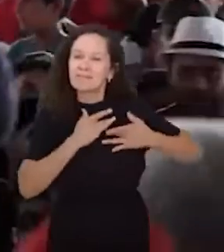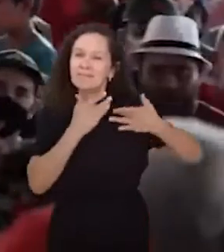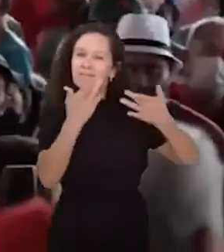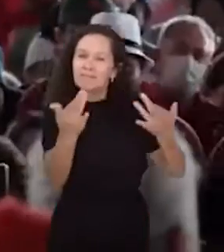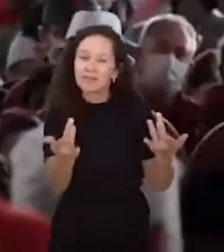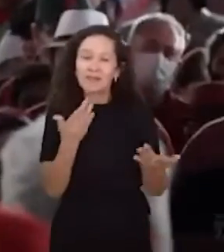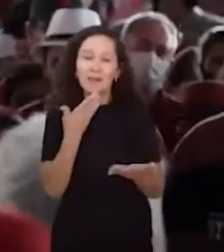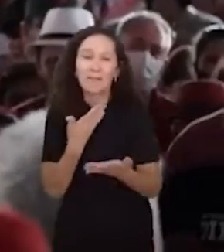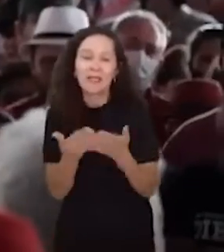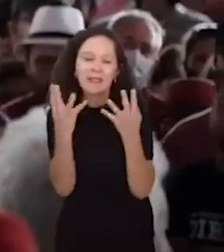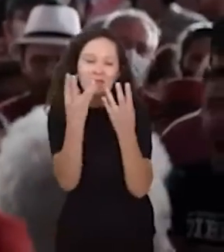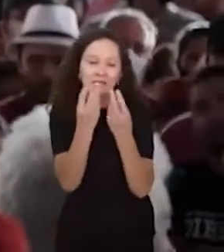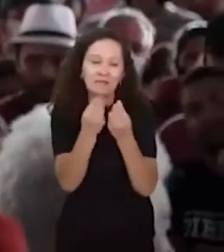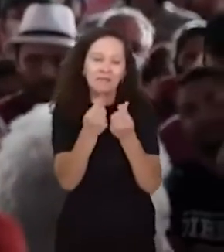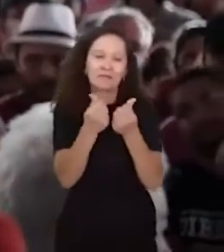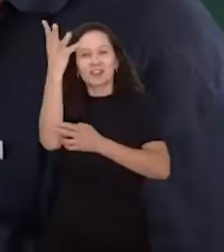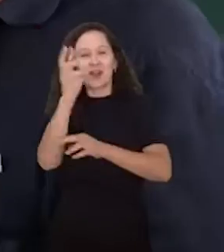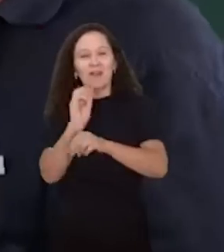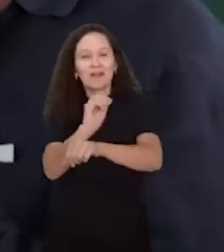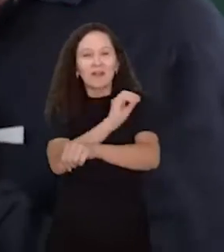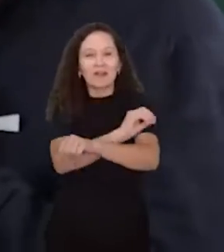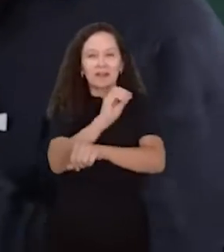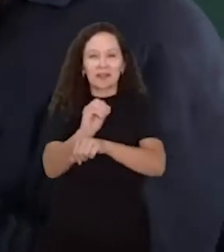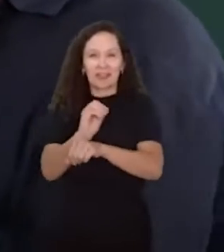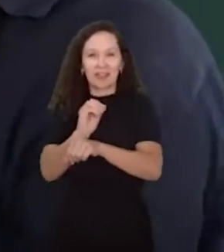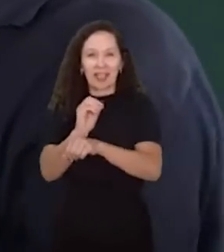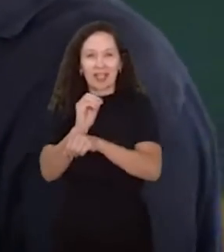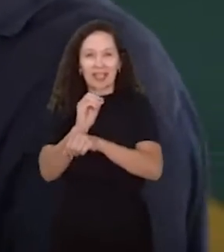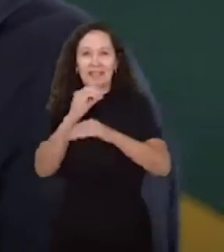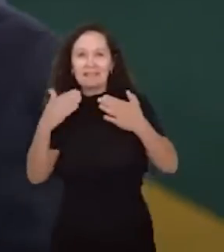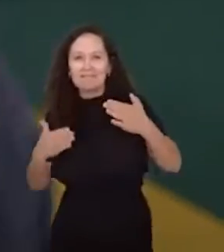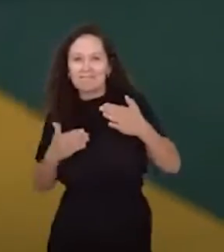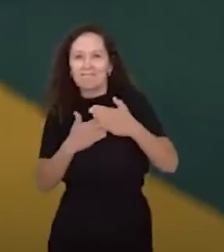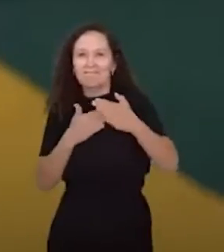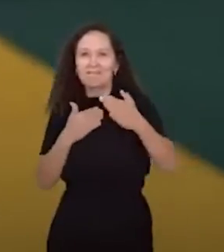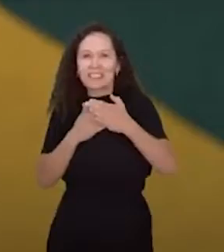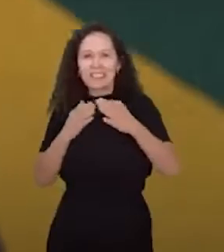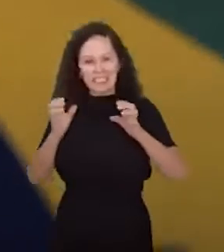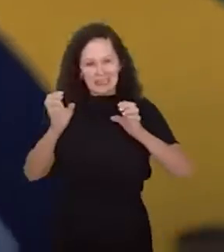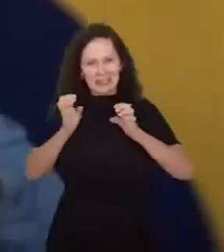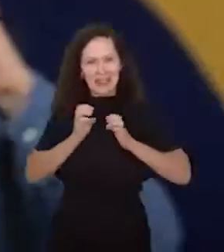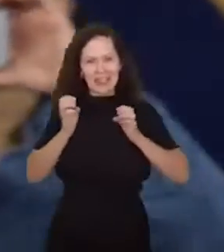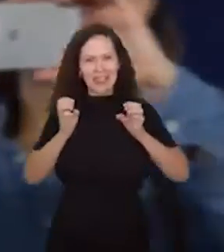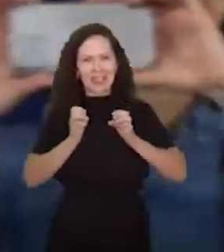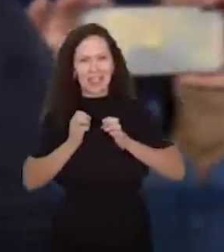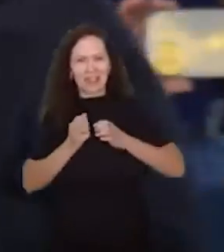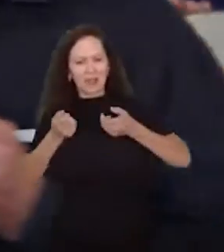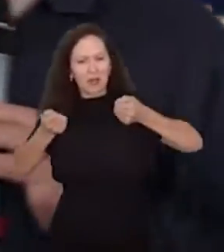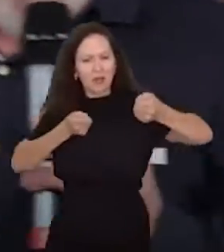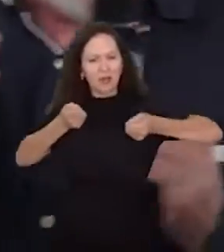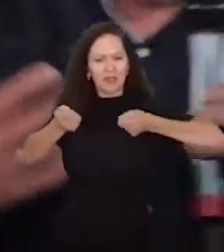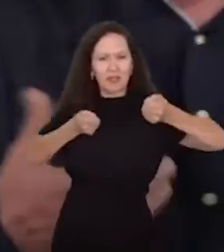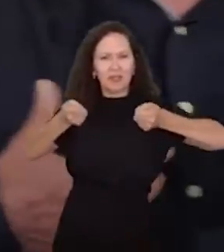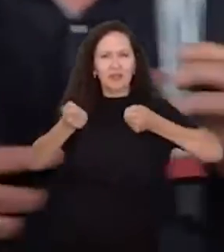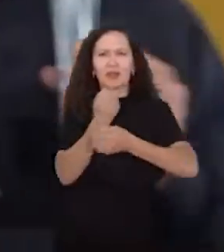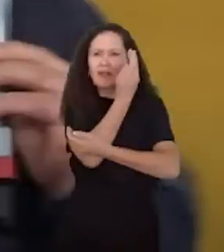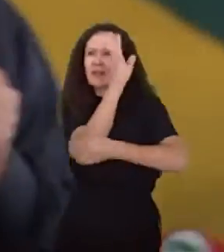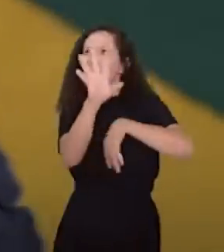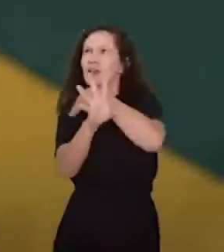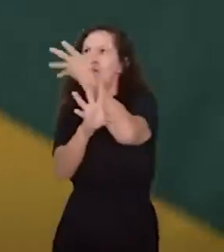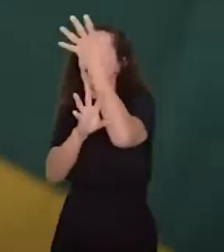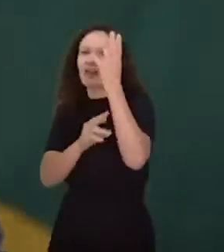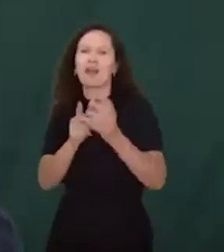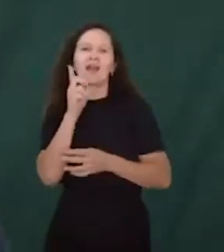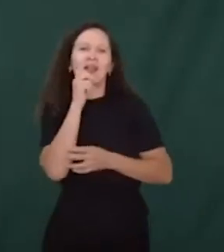tomar conta da sua fronteira, das suas riquezas minerais, das suas florestas, das suas águas, dos seus alimentos.